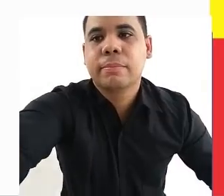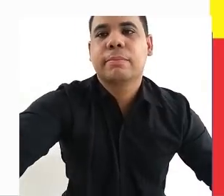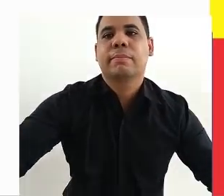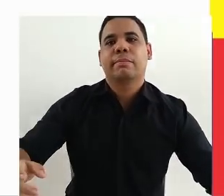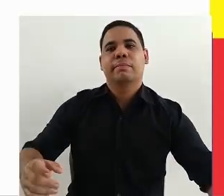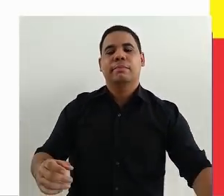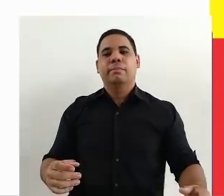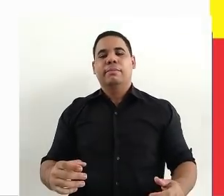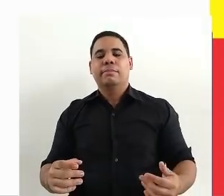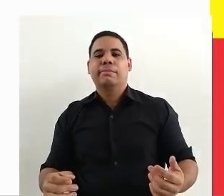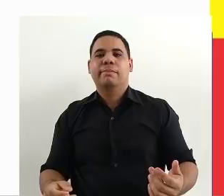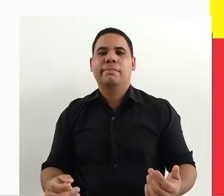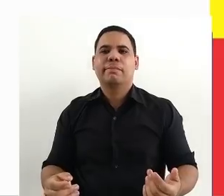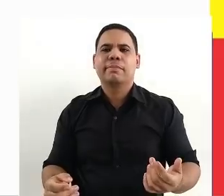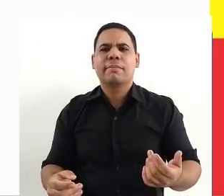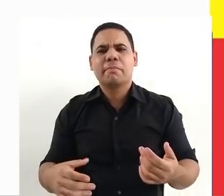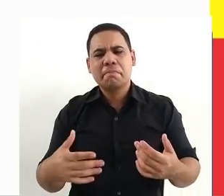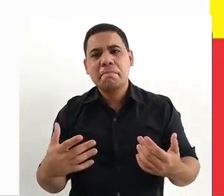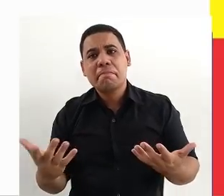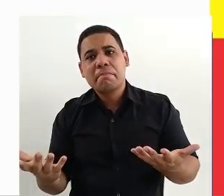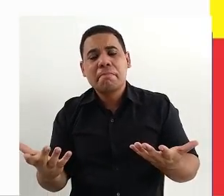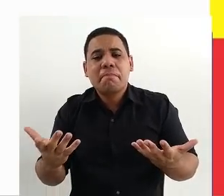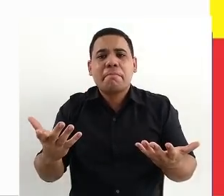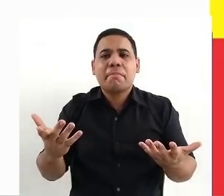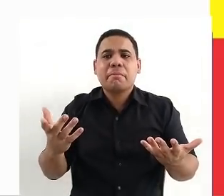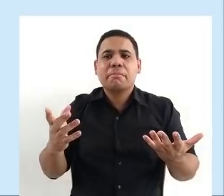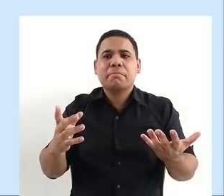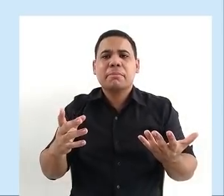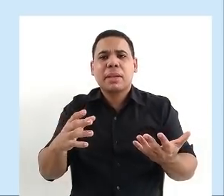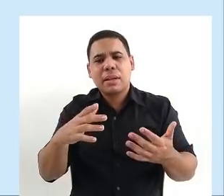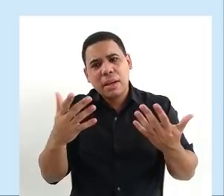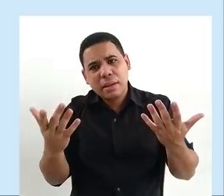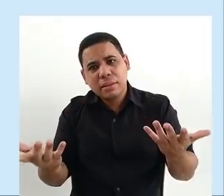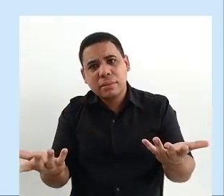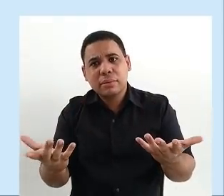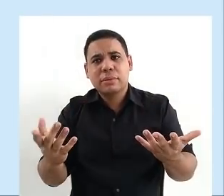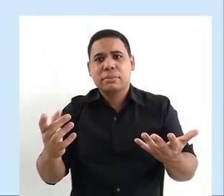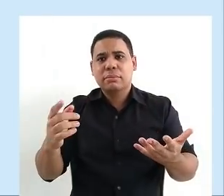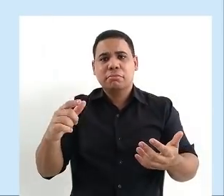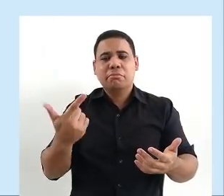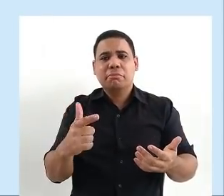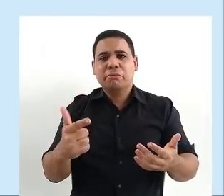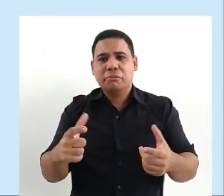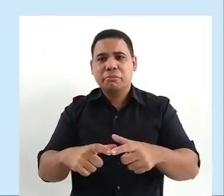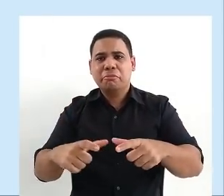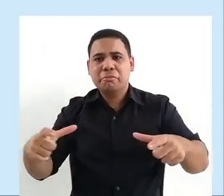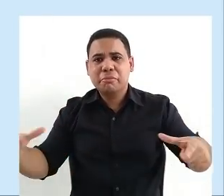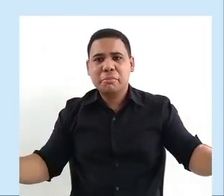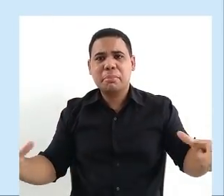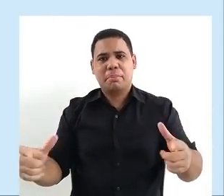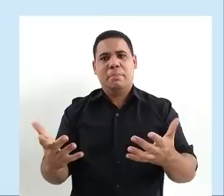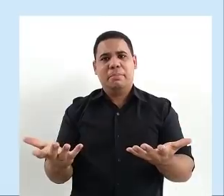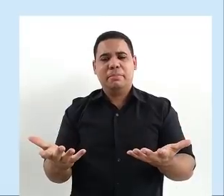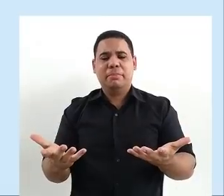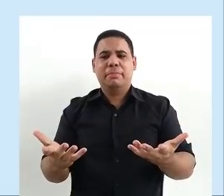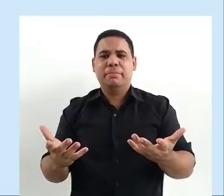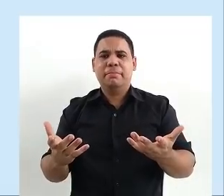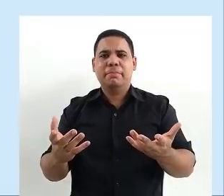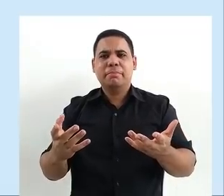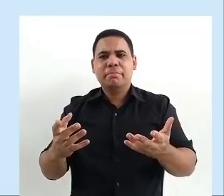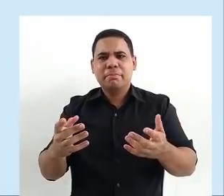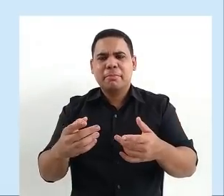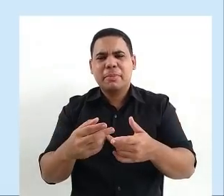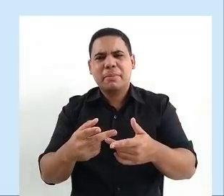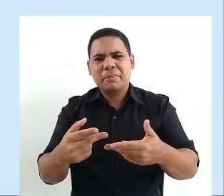uma abordagem que atribuísse ao acaso. Ou seja, simplesmente alguma coisa que a gente pudesse dizer, não, talvez não seja aquilo ali